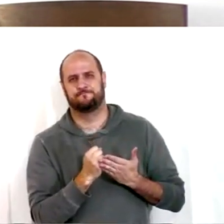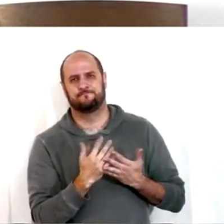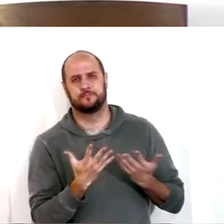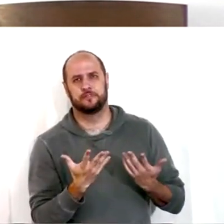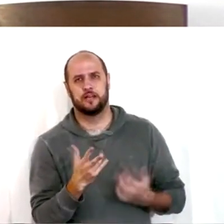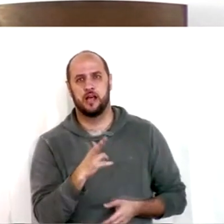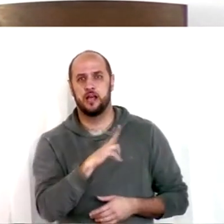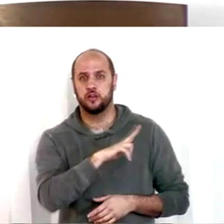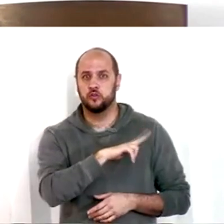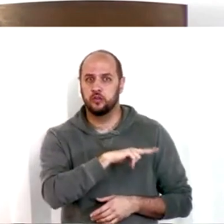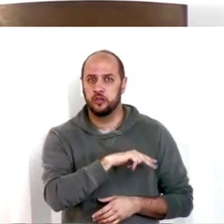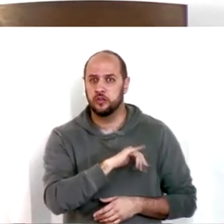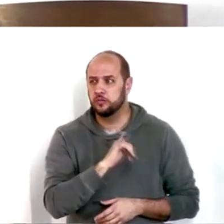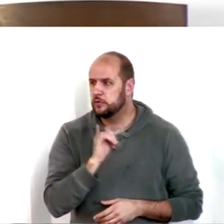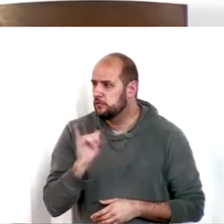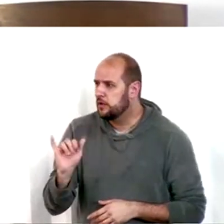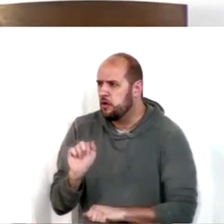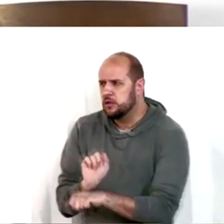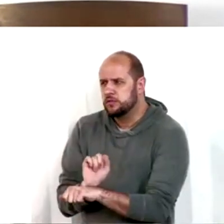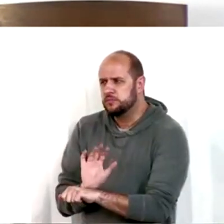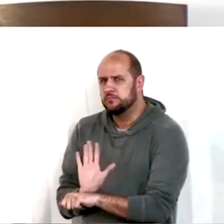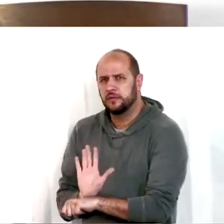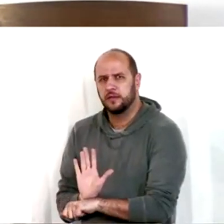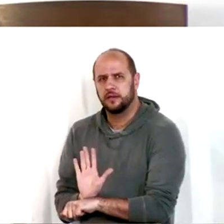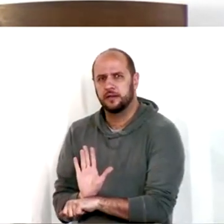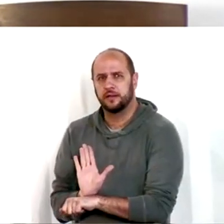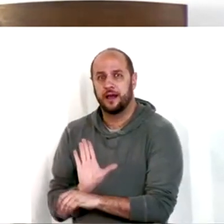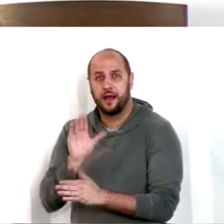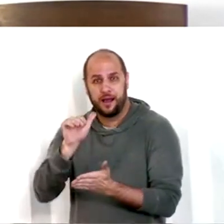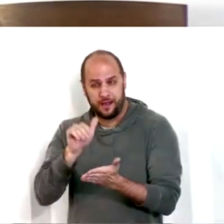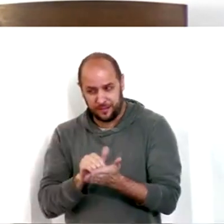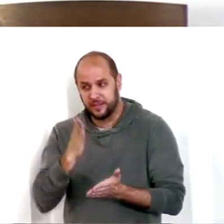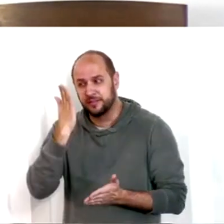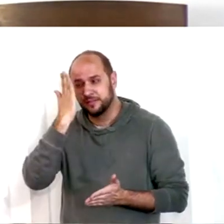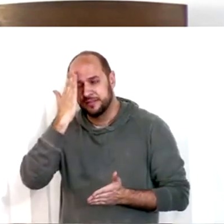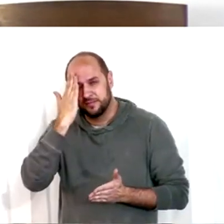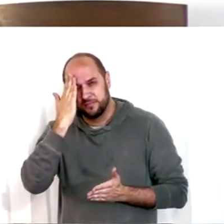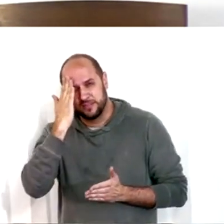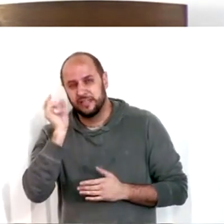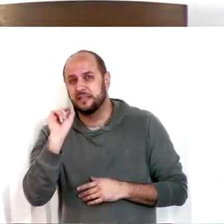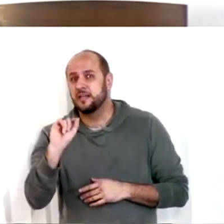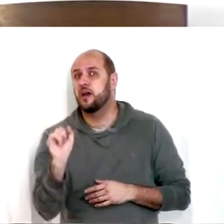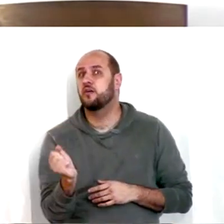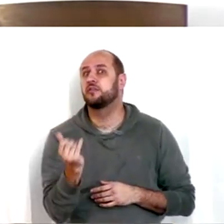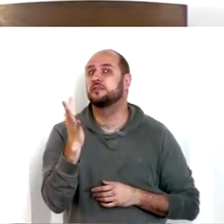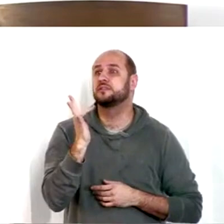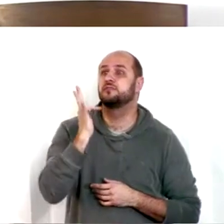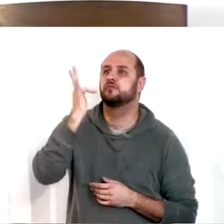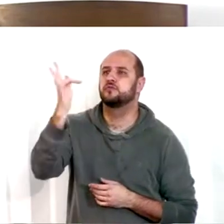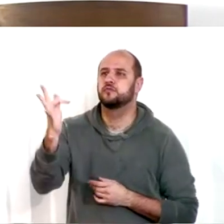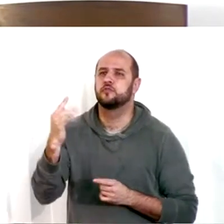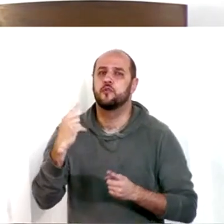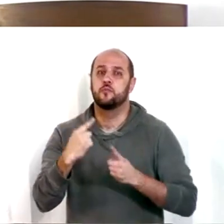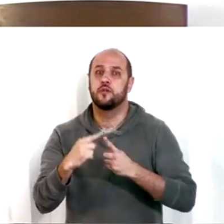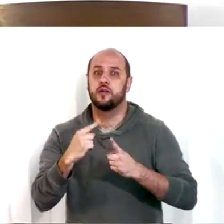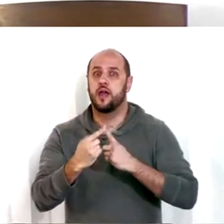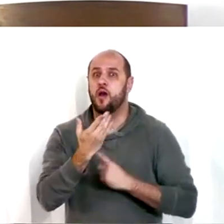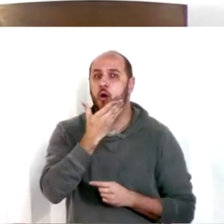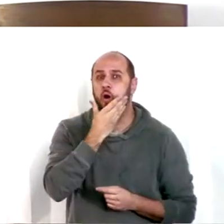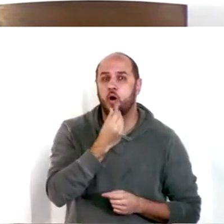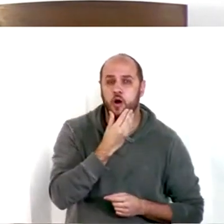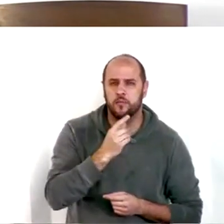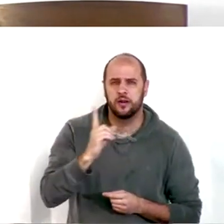disse Noemi: espera, minha filha, até que saibas em que darão as coisas, porque aquele homem